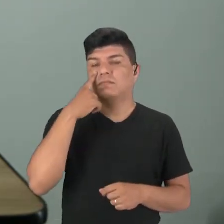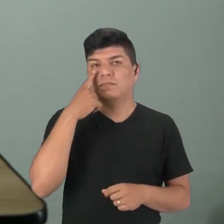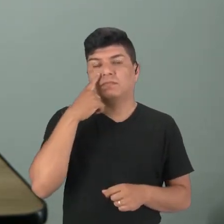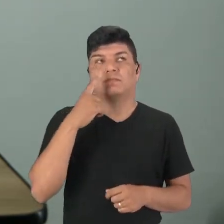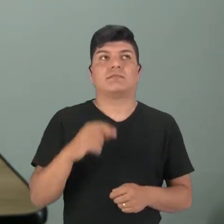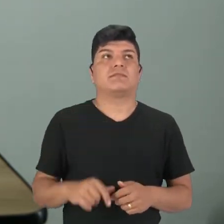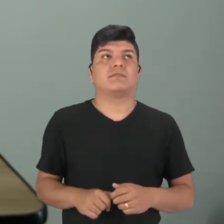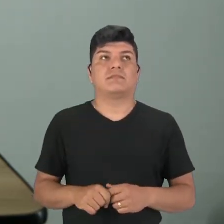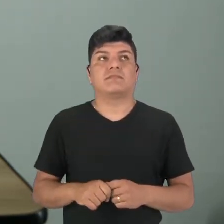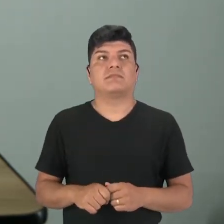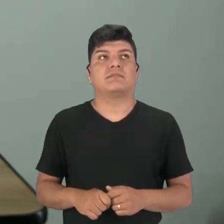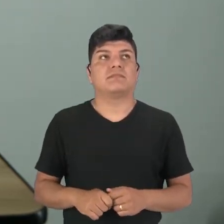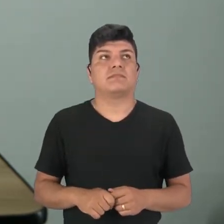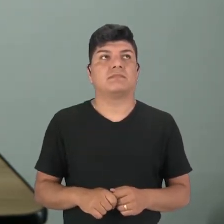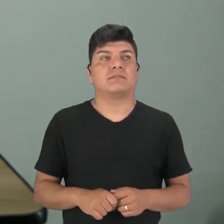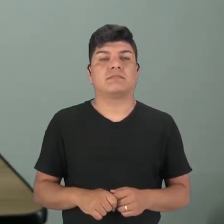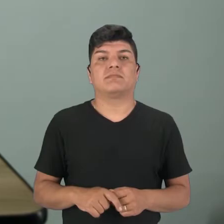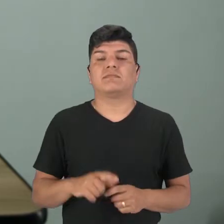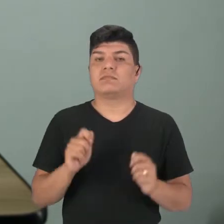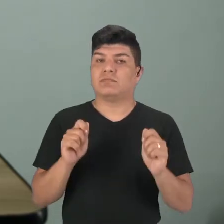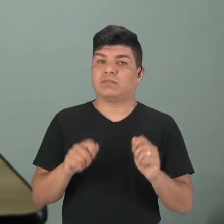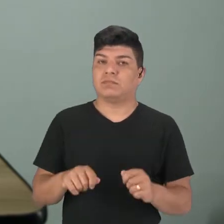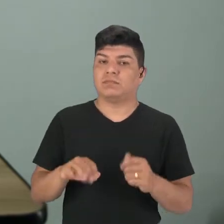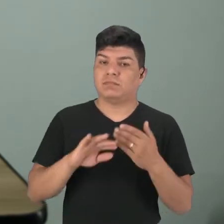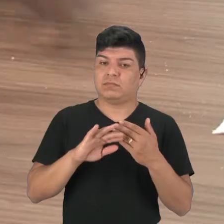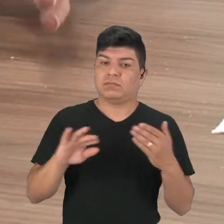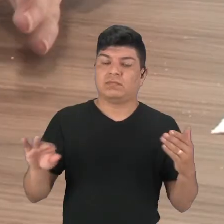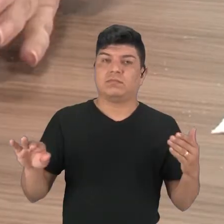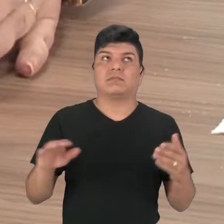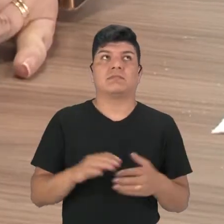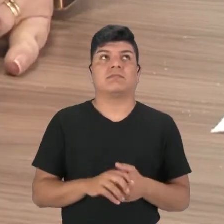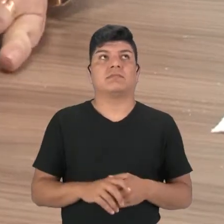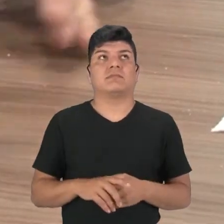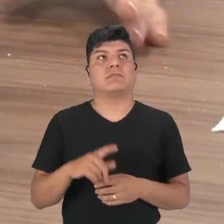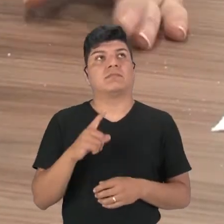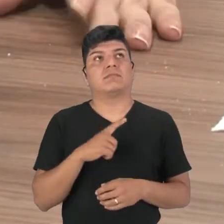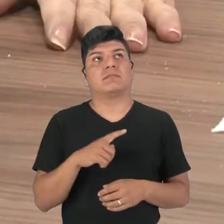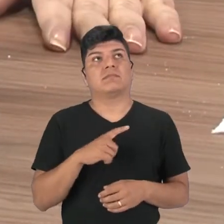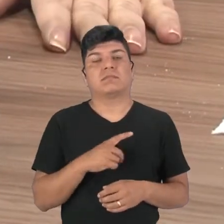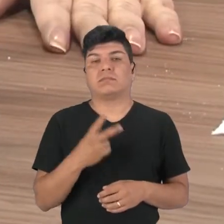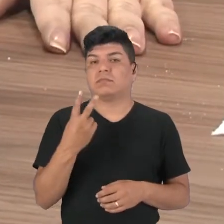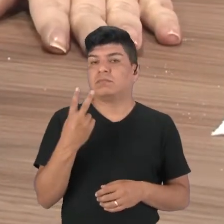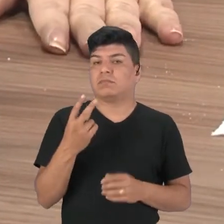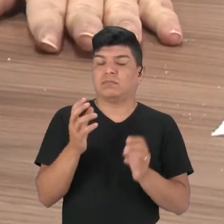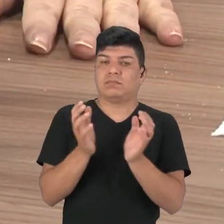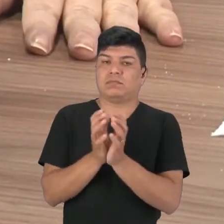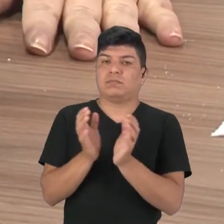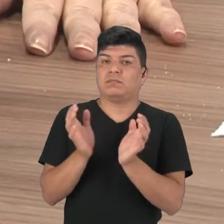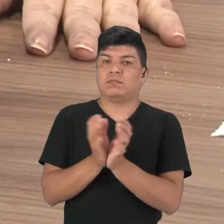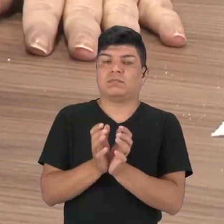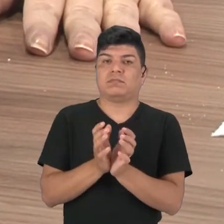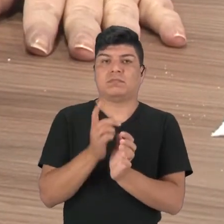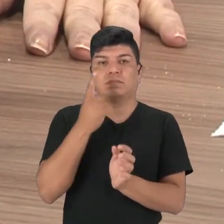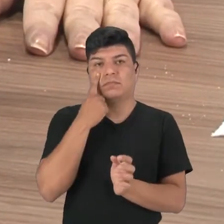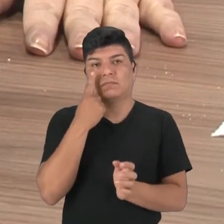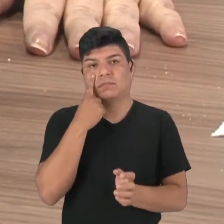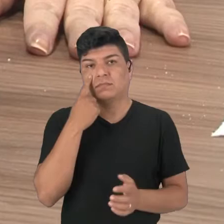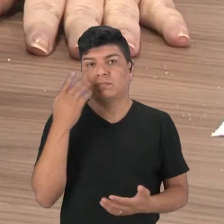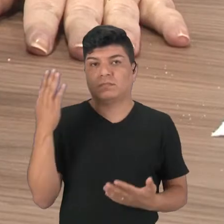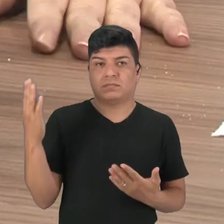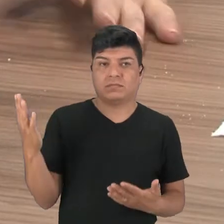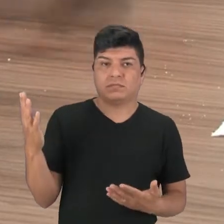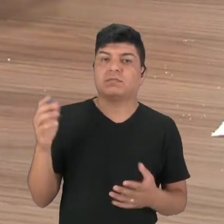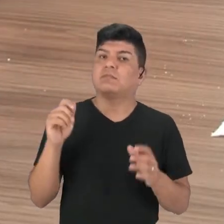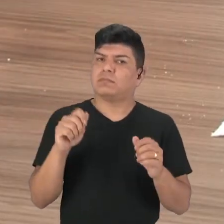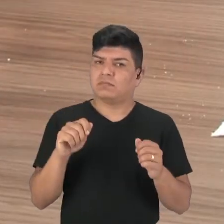Observando aqui, nós ainda podemos separar essas que têm 2 grupos. Vejam aí os formatos dela.